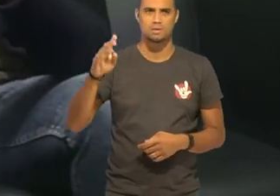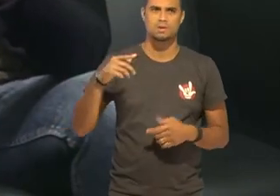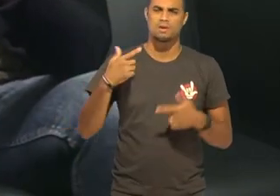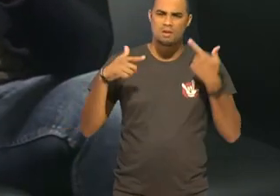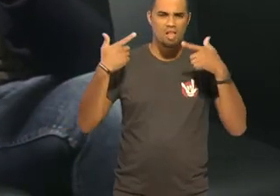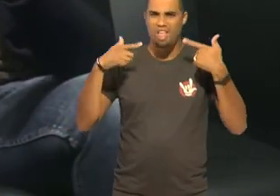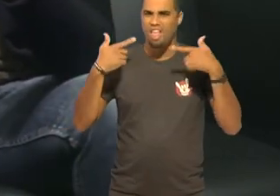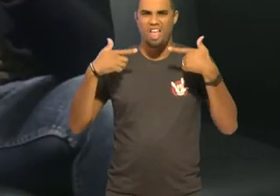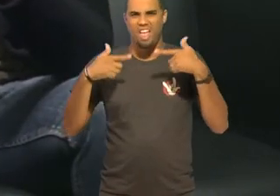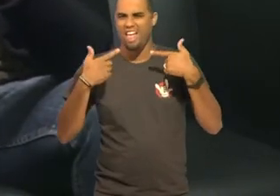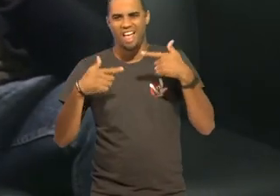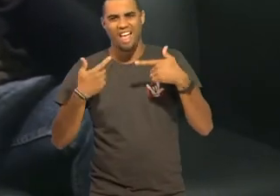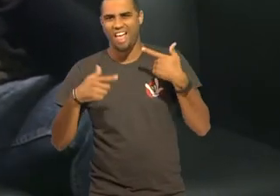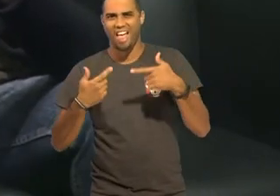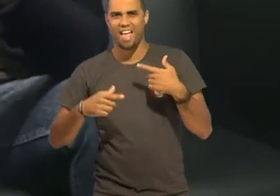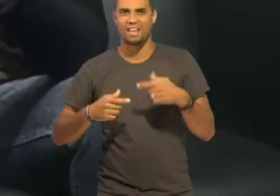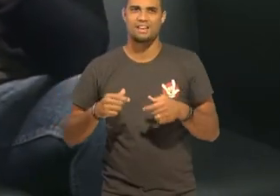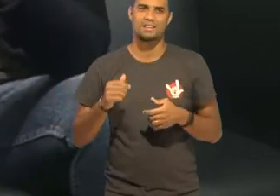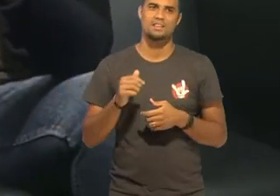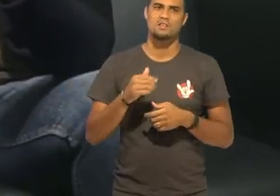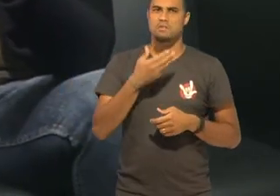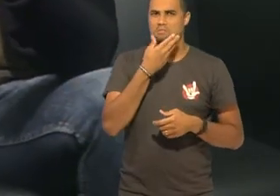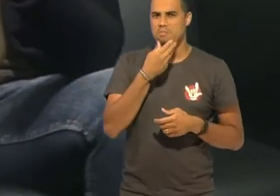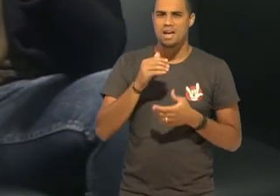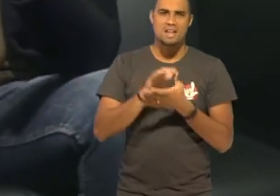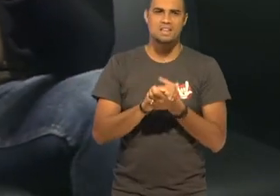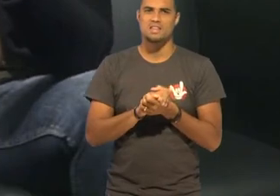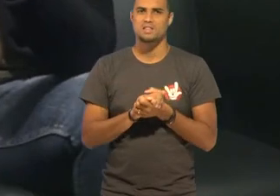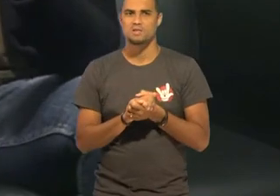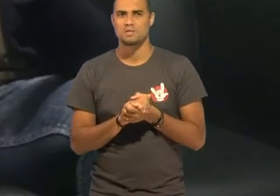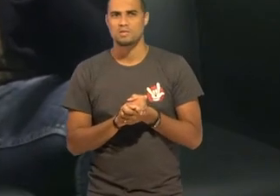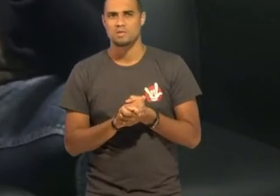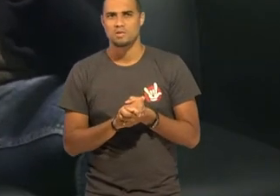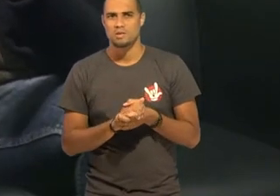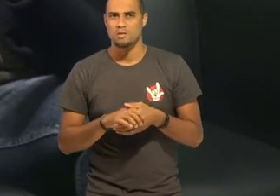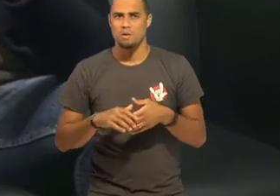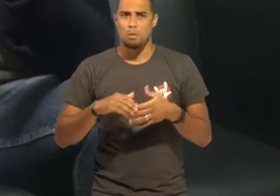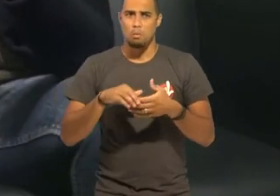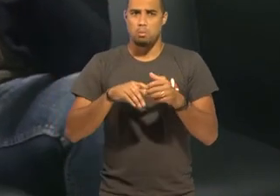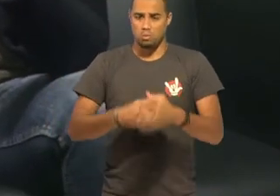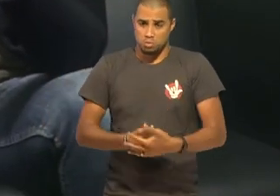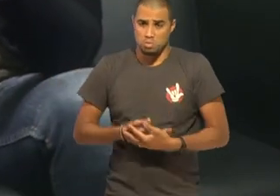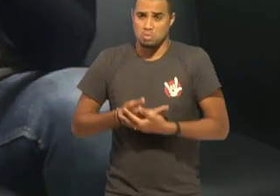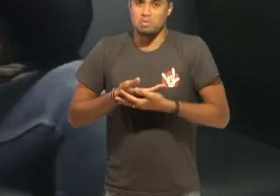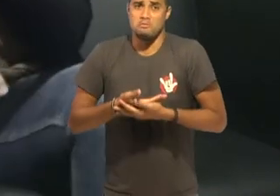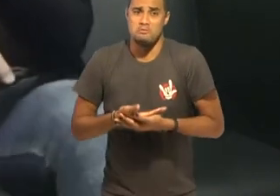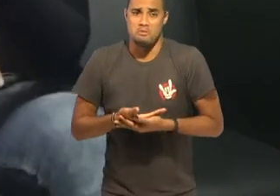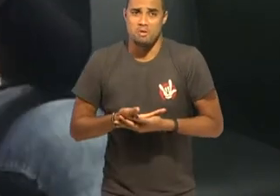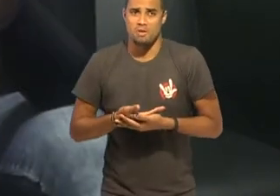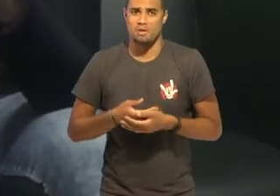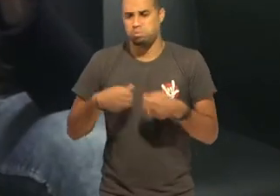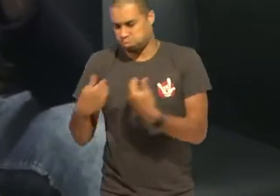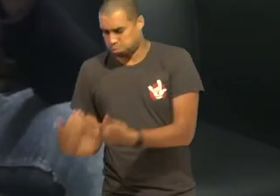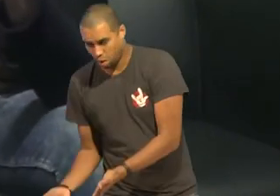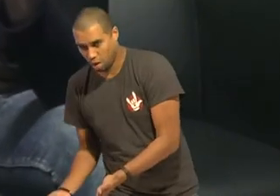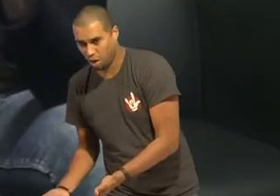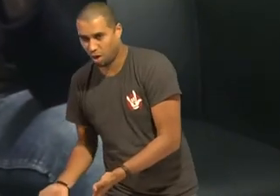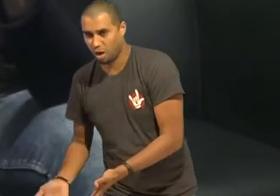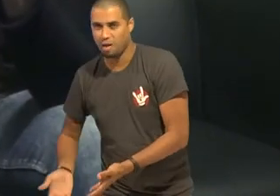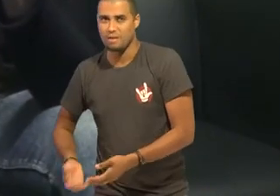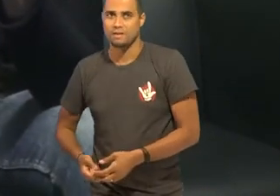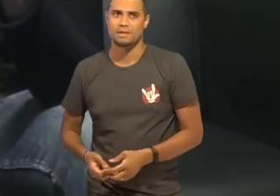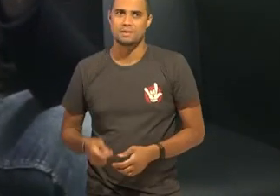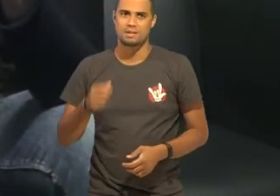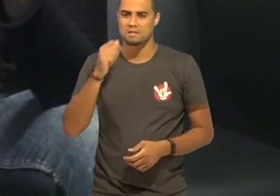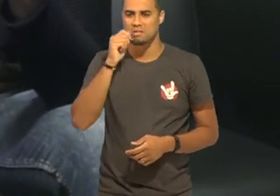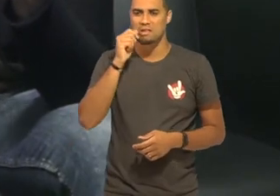que estava segurando a esposa, derrubou a esposa, foi muito legal. Então, se você tiver esse tipo de desafio que você tem feito com a tua célula, com os teus amigos,